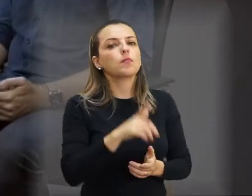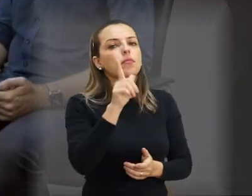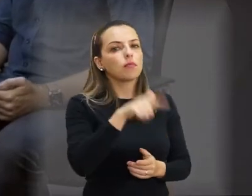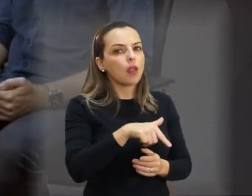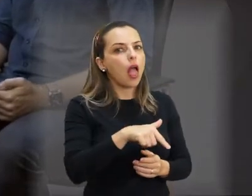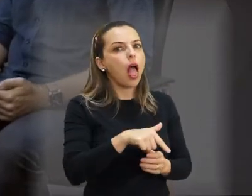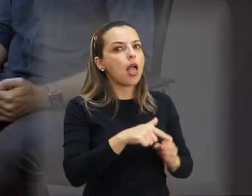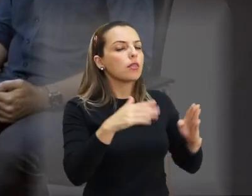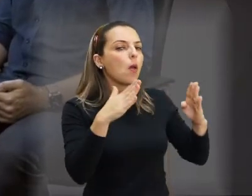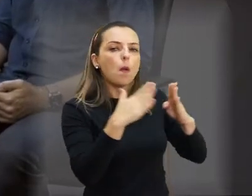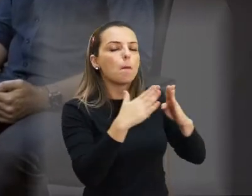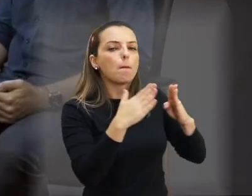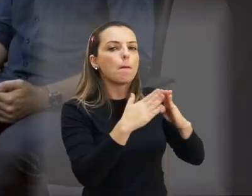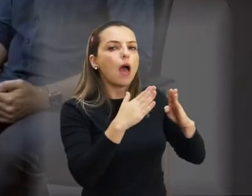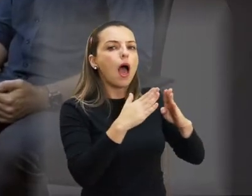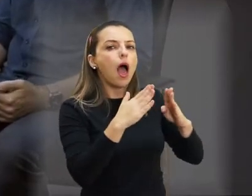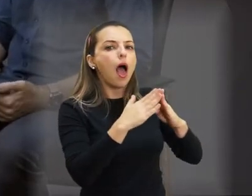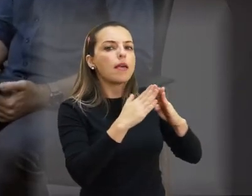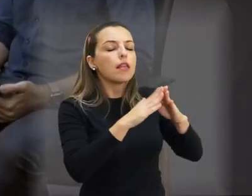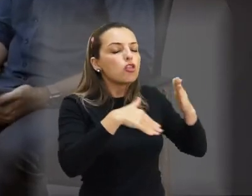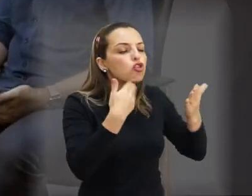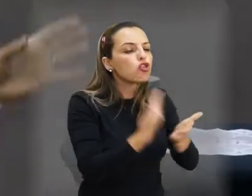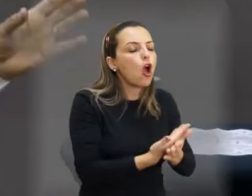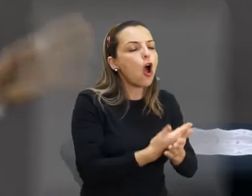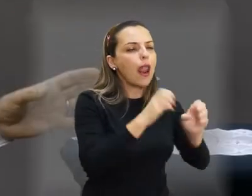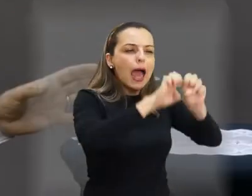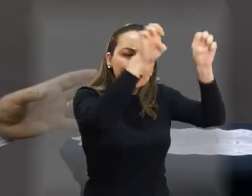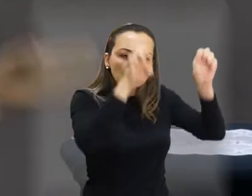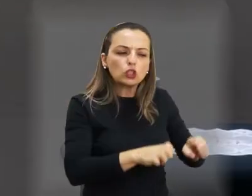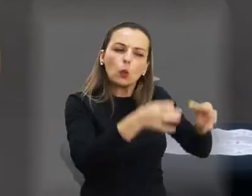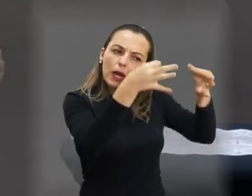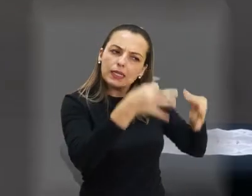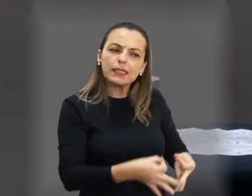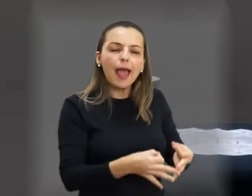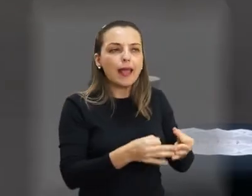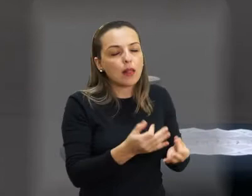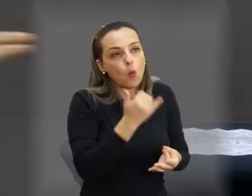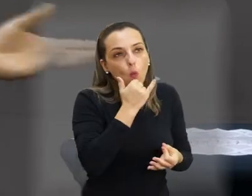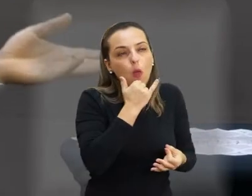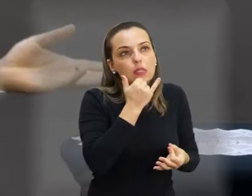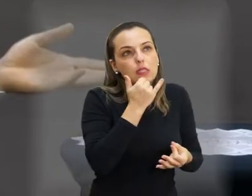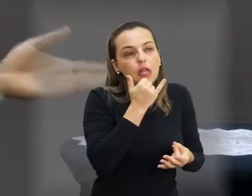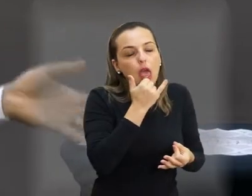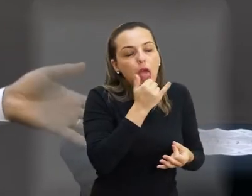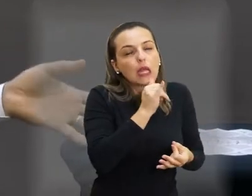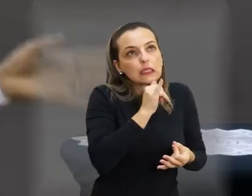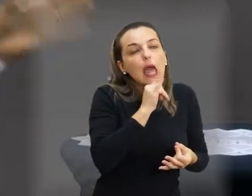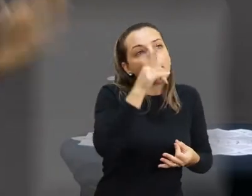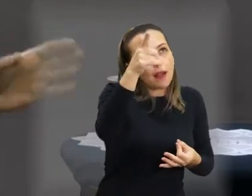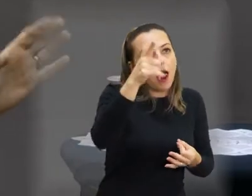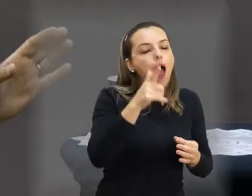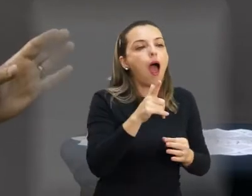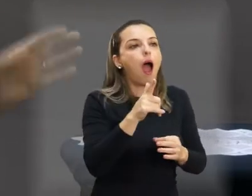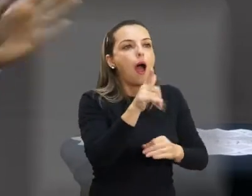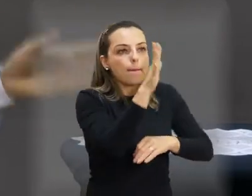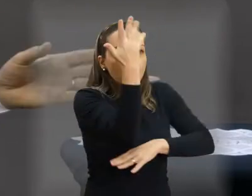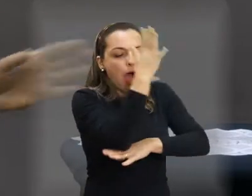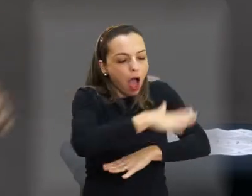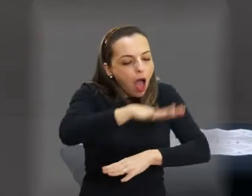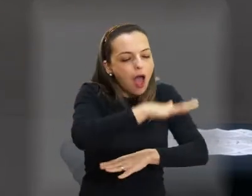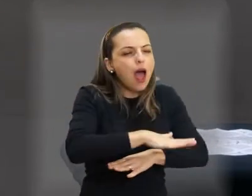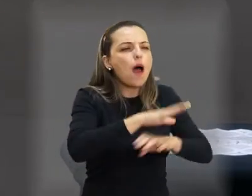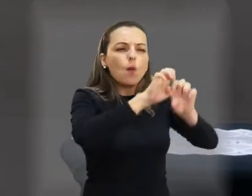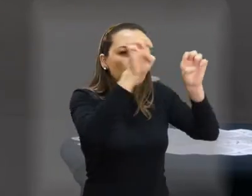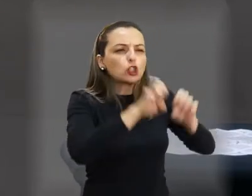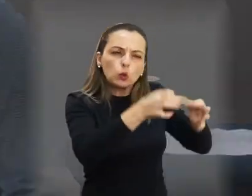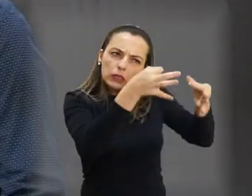quando se ocupa uma residência, mas a estrutura da creche, ela é adequada? A do Parque Infantil, por exemplo, que é uma obra antiga, Sim. Ela é adequada? Elas são